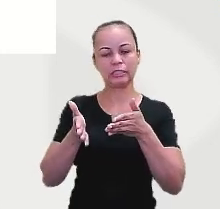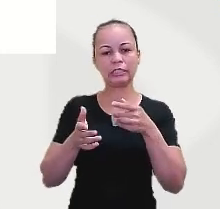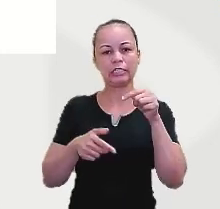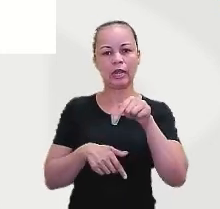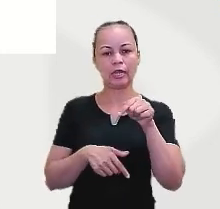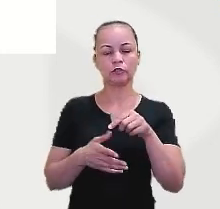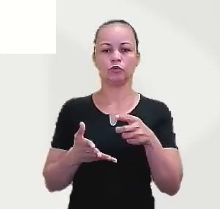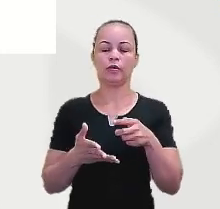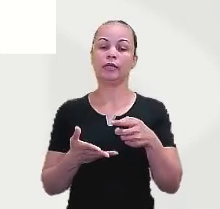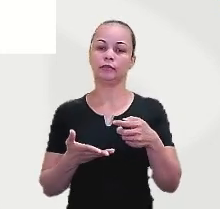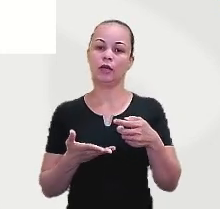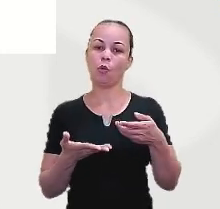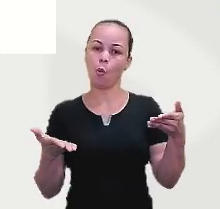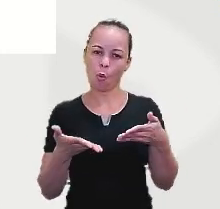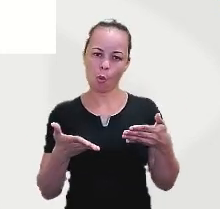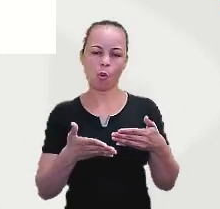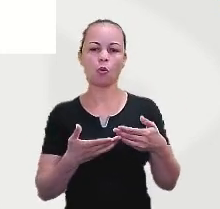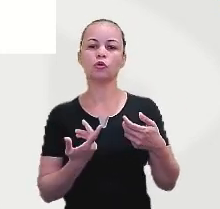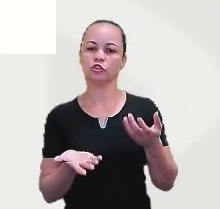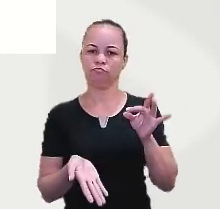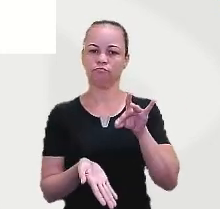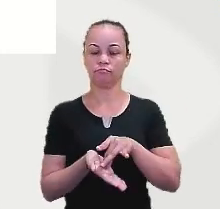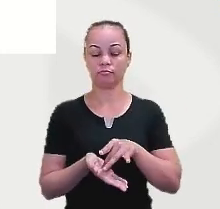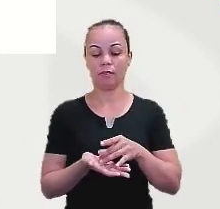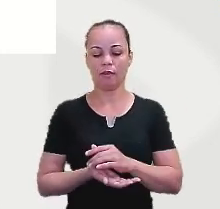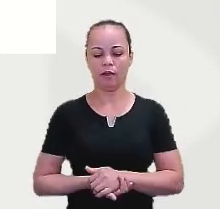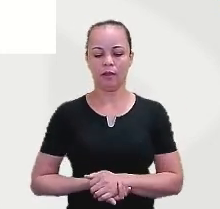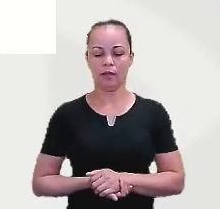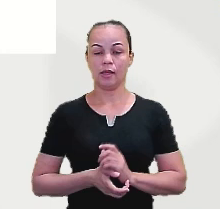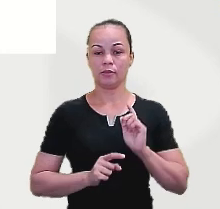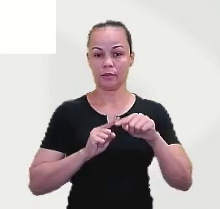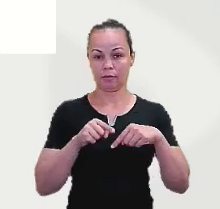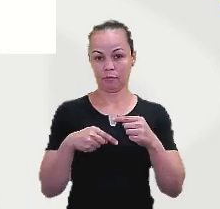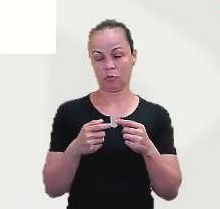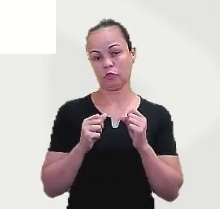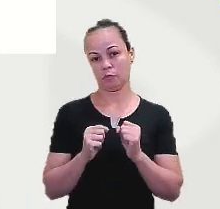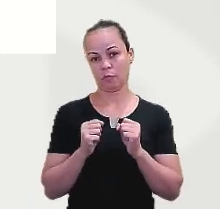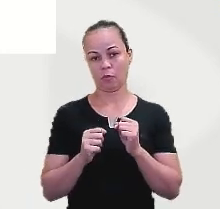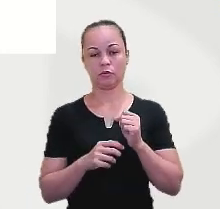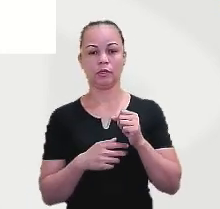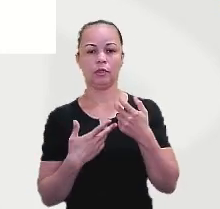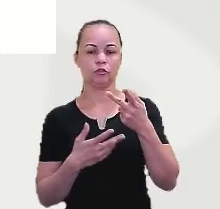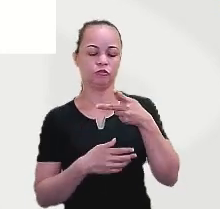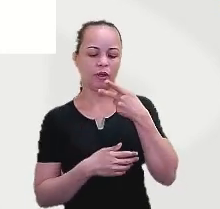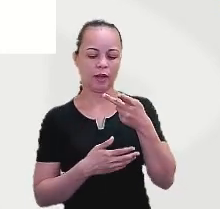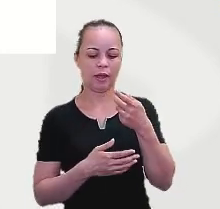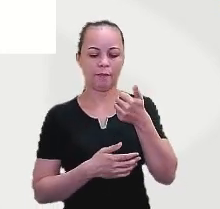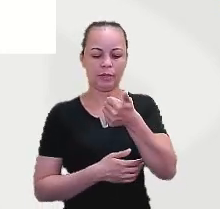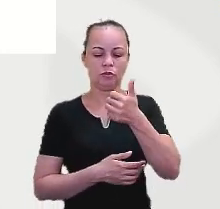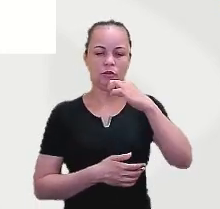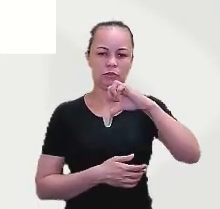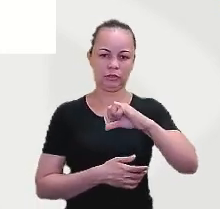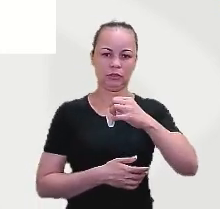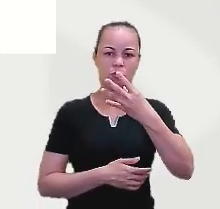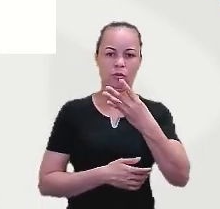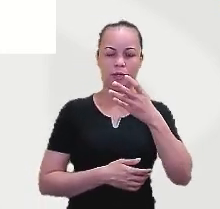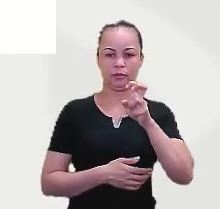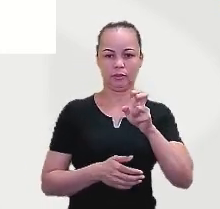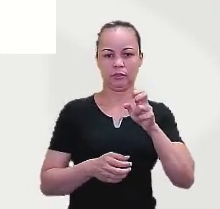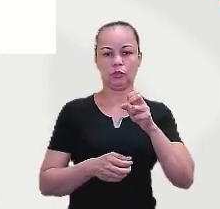essa nossa realidade hoje. Depois a gente pode citar de 1945